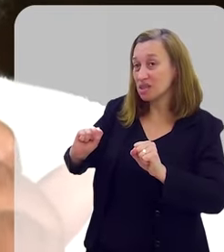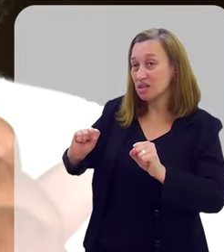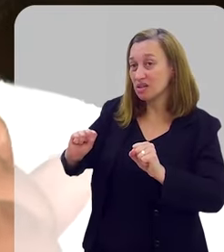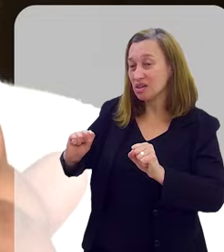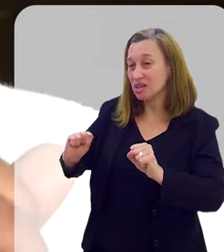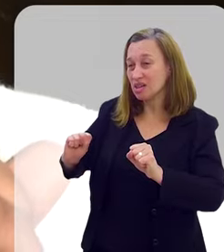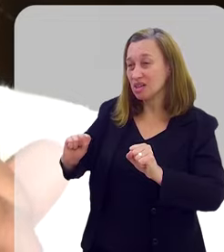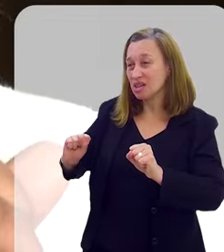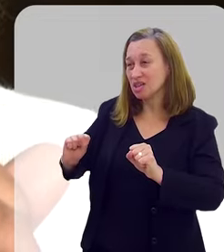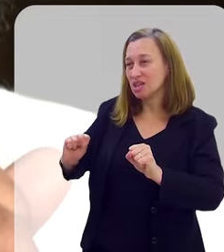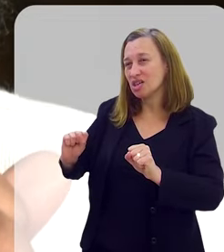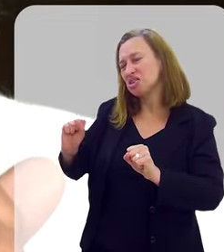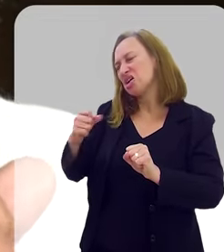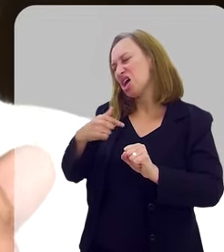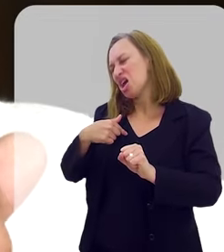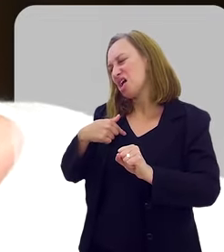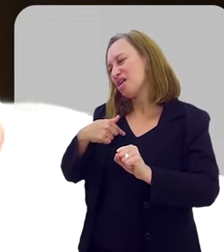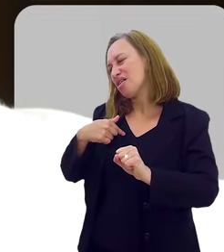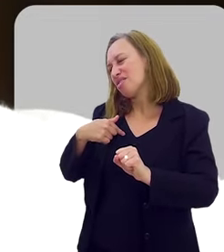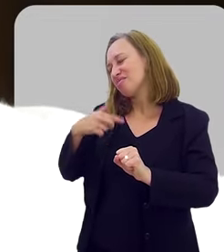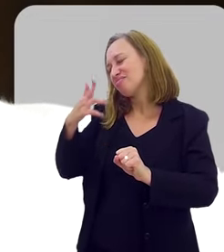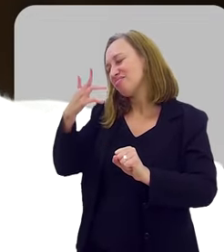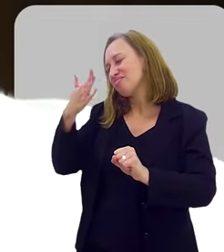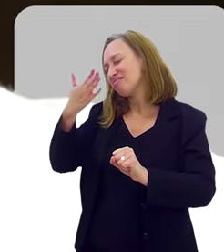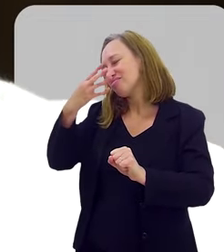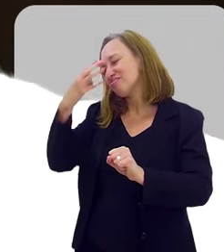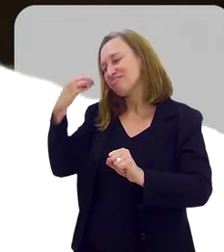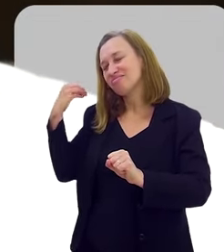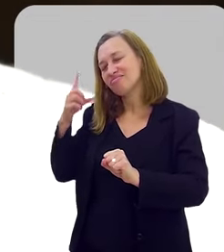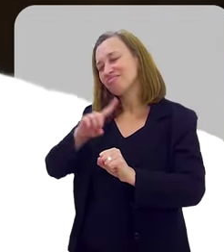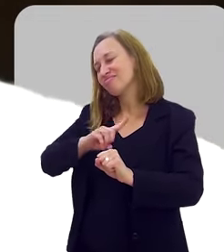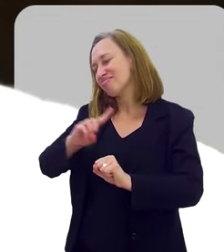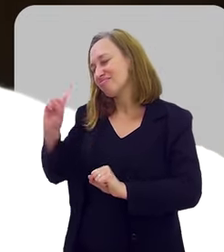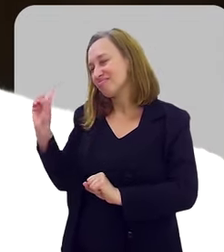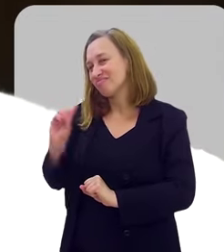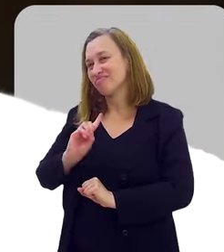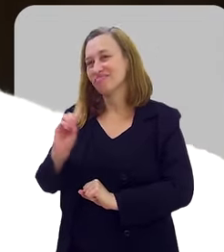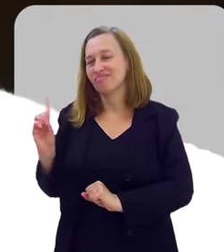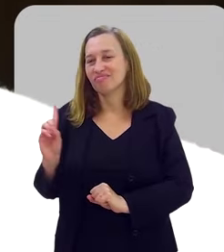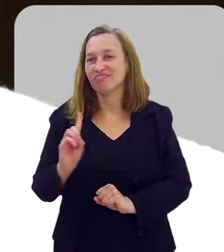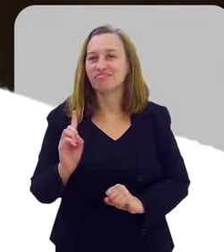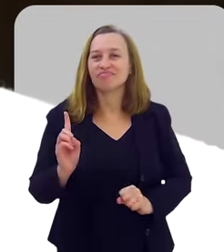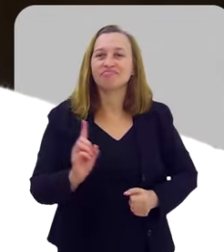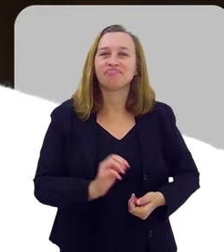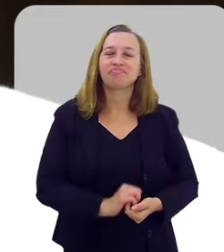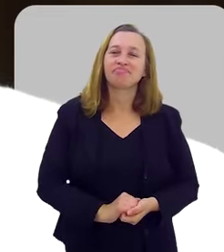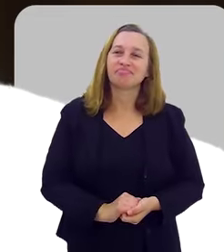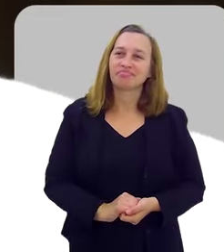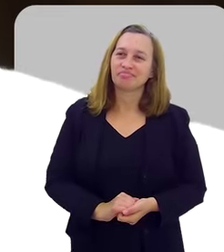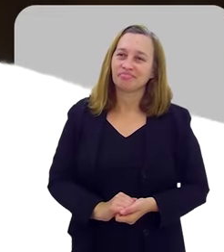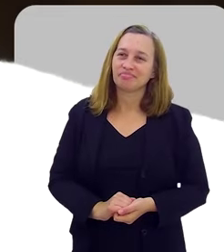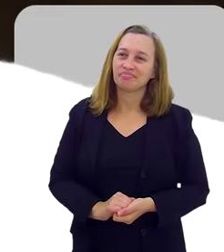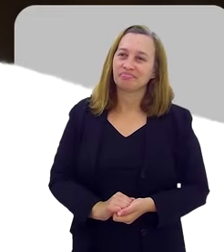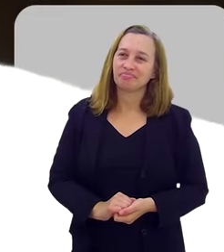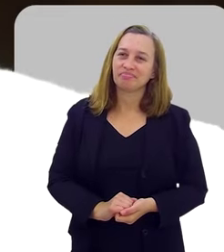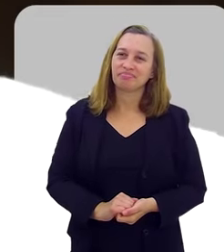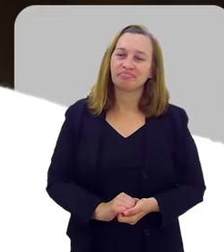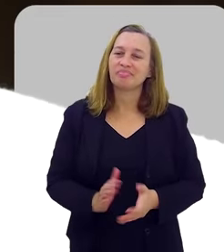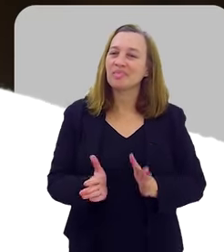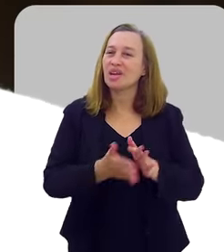não vai bem, não desse gigante eu não vou virar refém. Eu vou